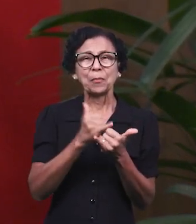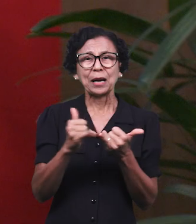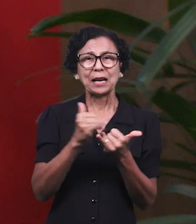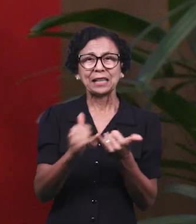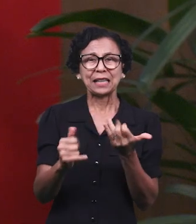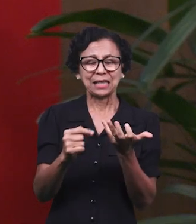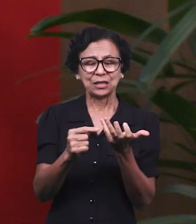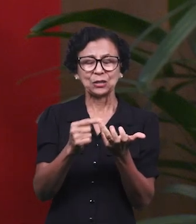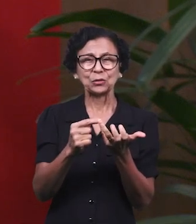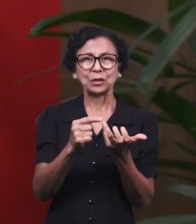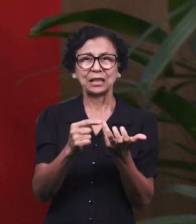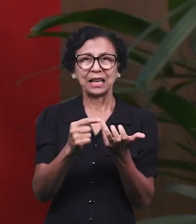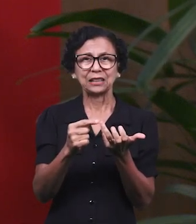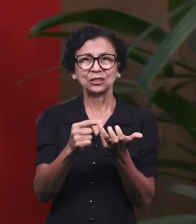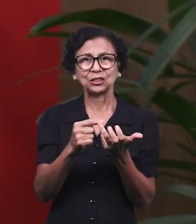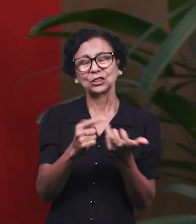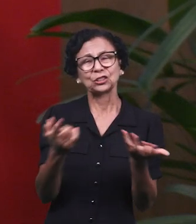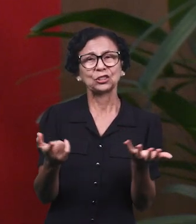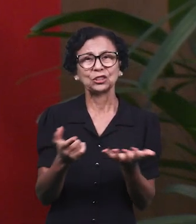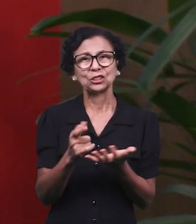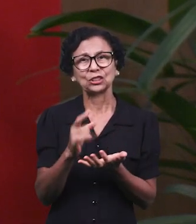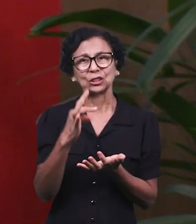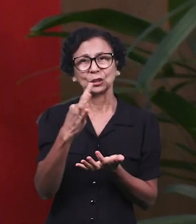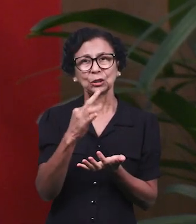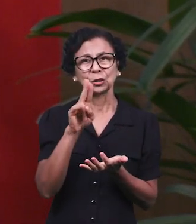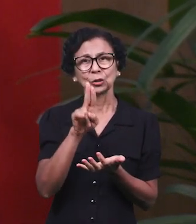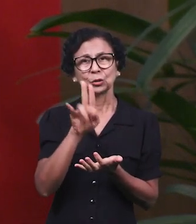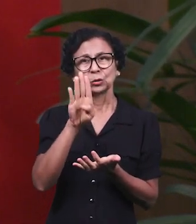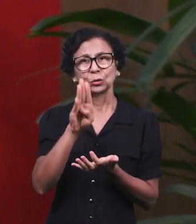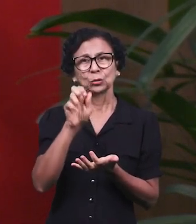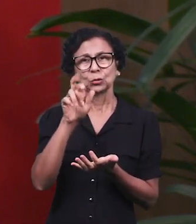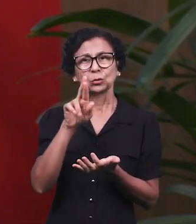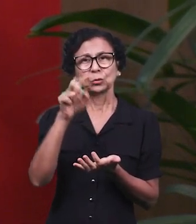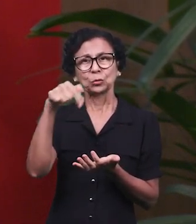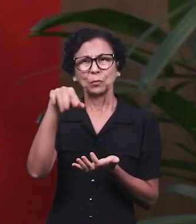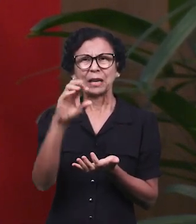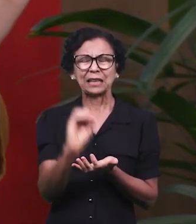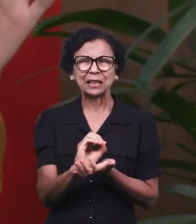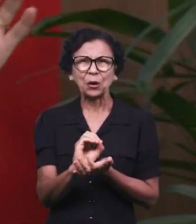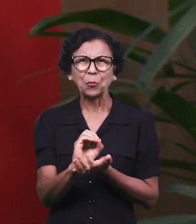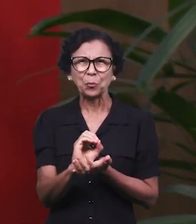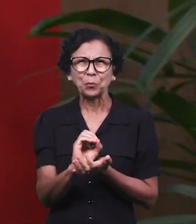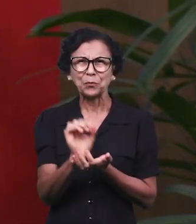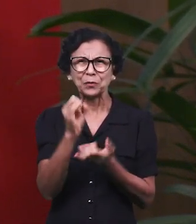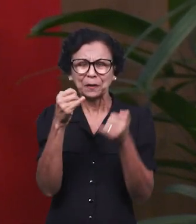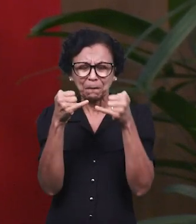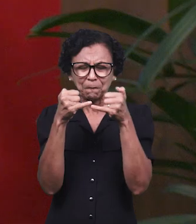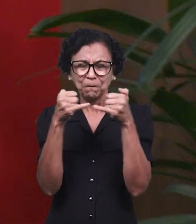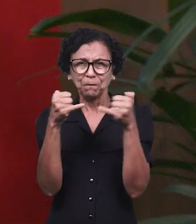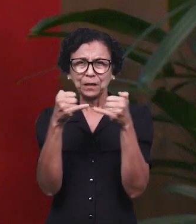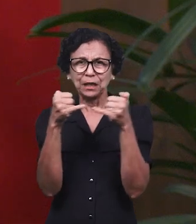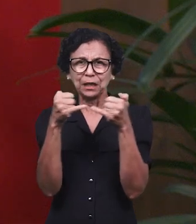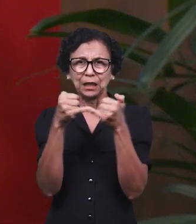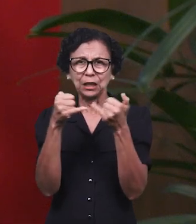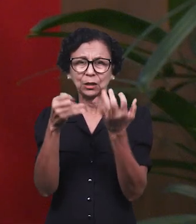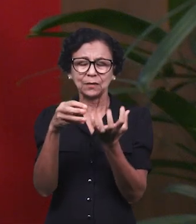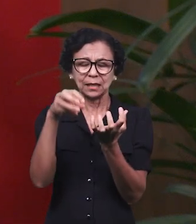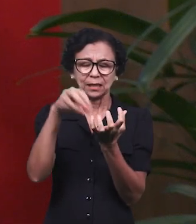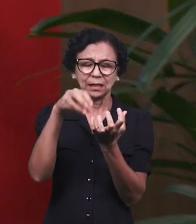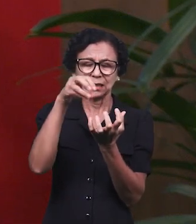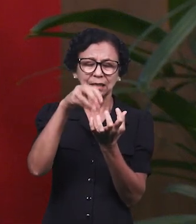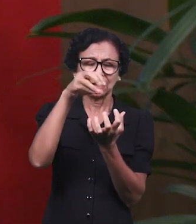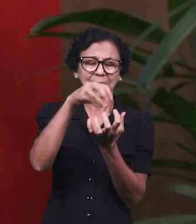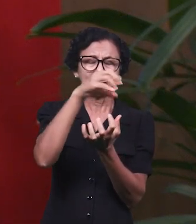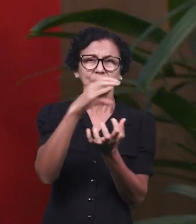tubarão, sabe? É um termo mesmo que se usa, que os dentinhos ficam todos pontudinhos e aí se coloca uma coroa,